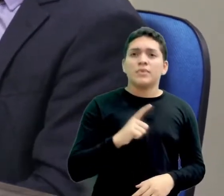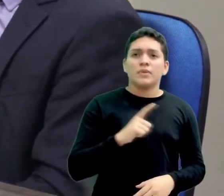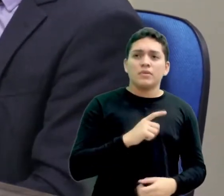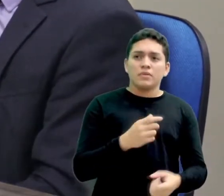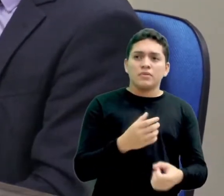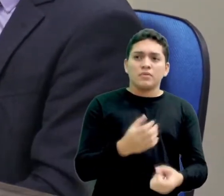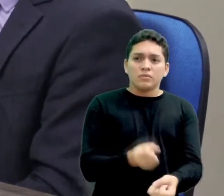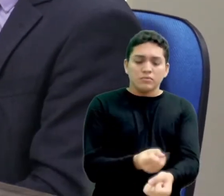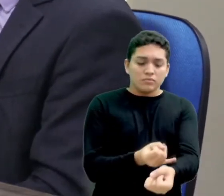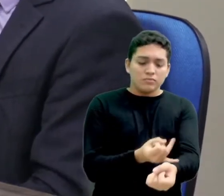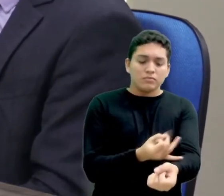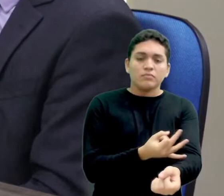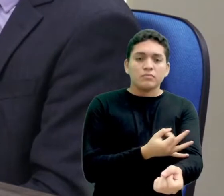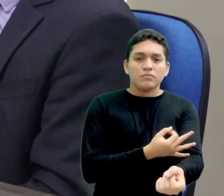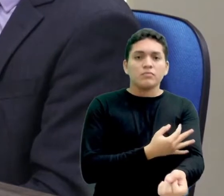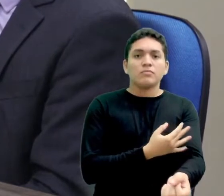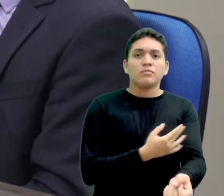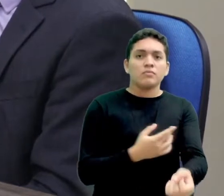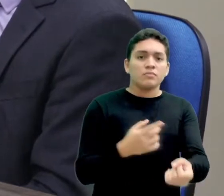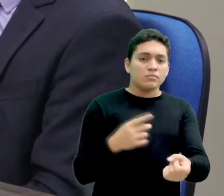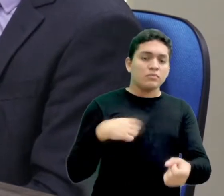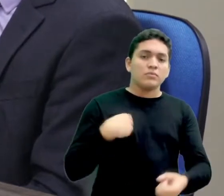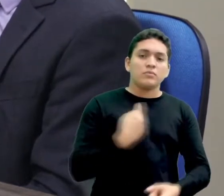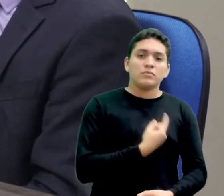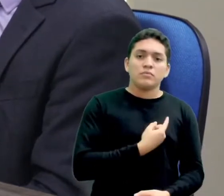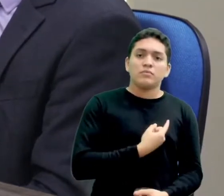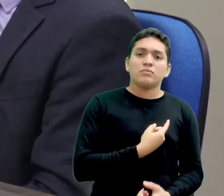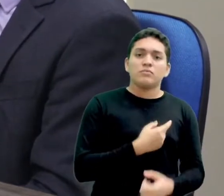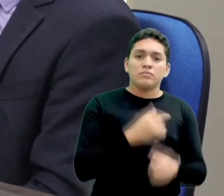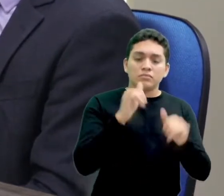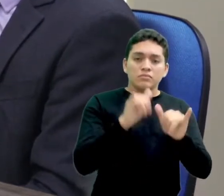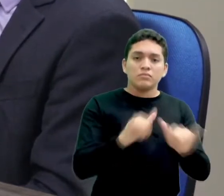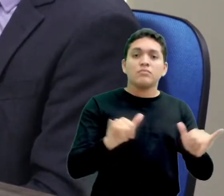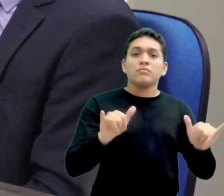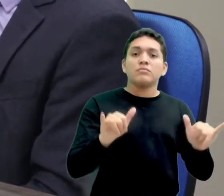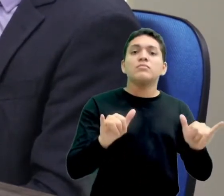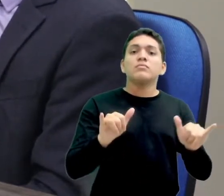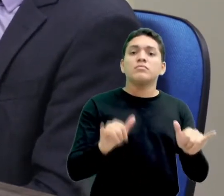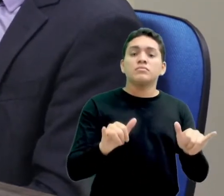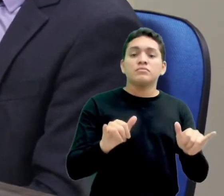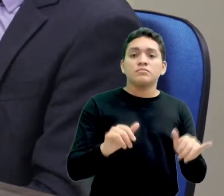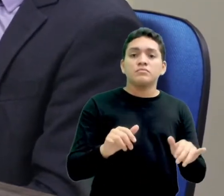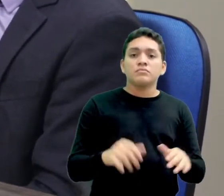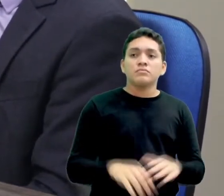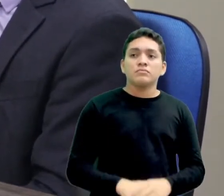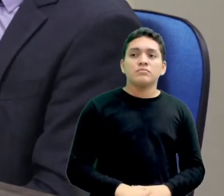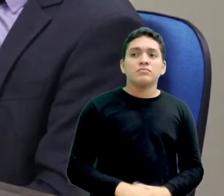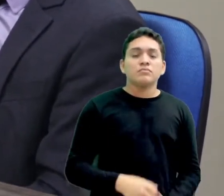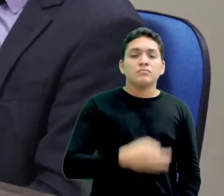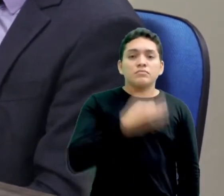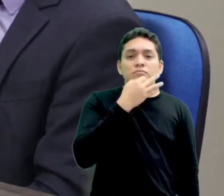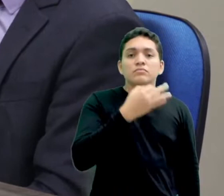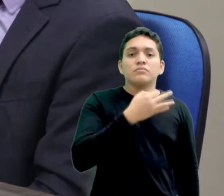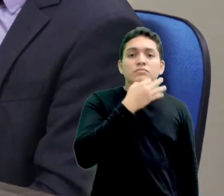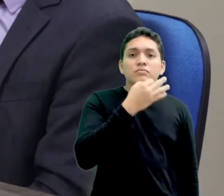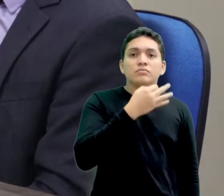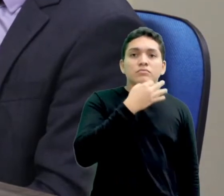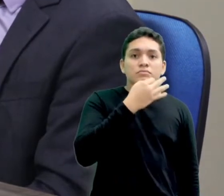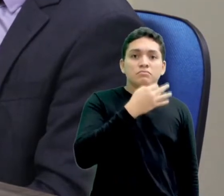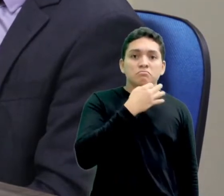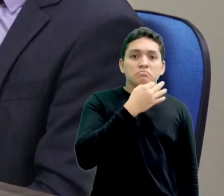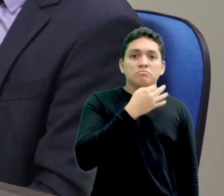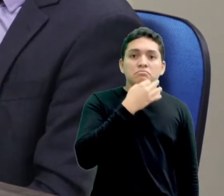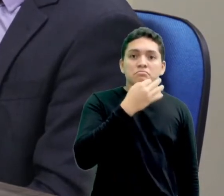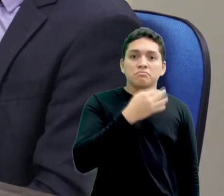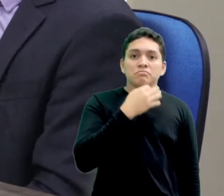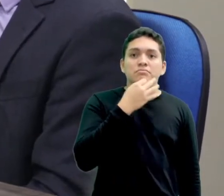né? Aqui, nesse tópico que nós estamos falando, o comentador da lição, o pastor Osiel Gomes, ele